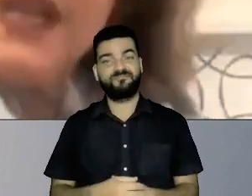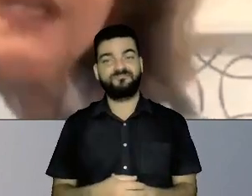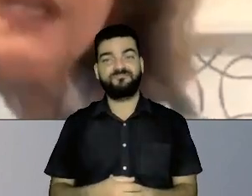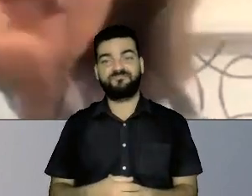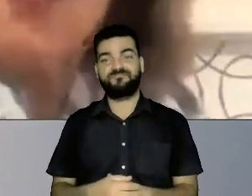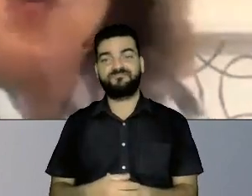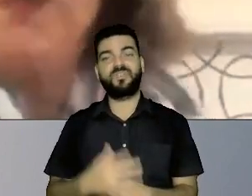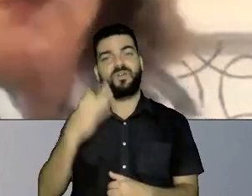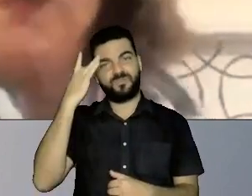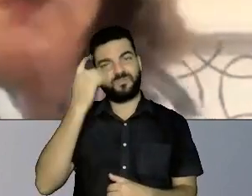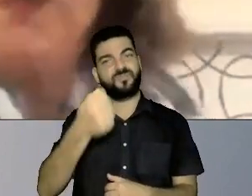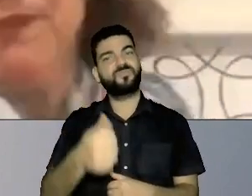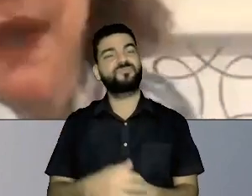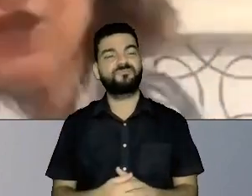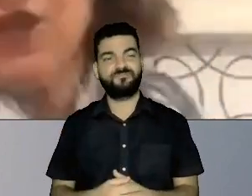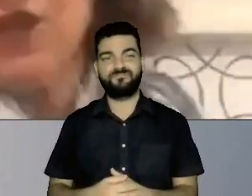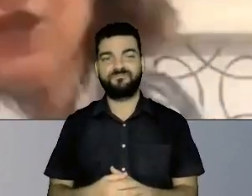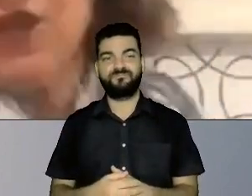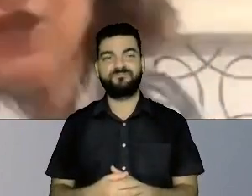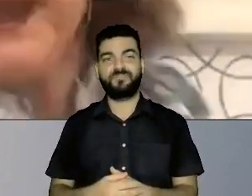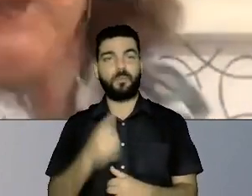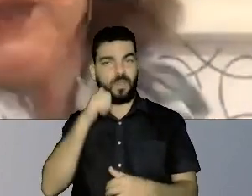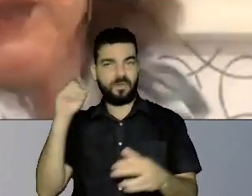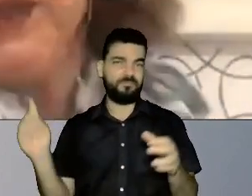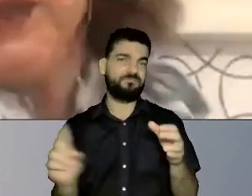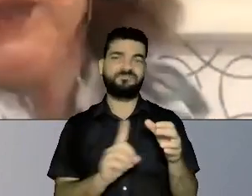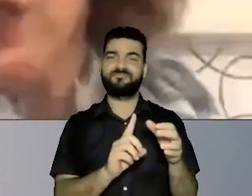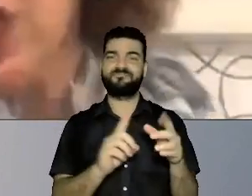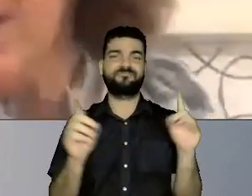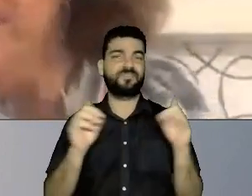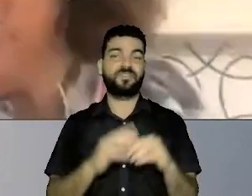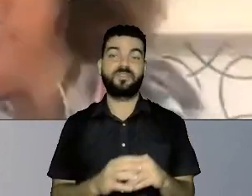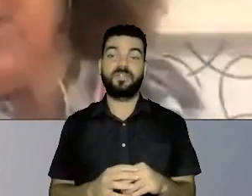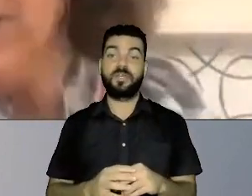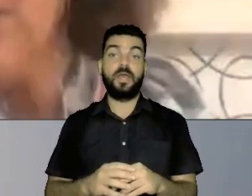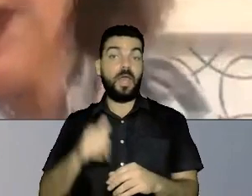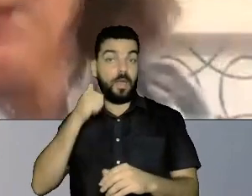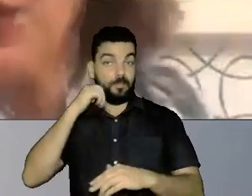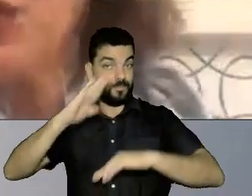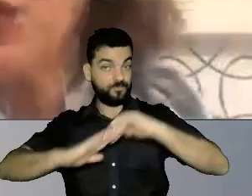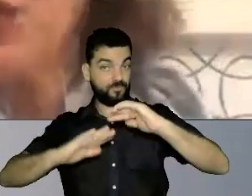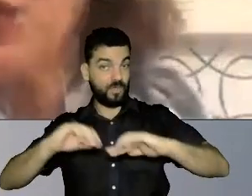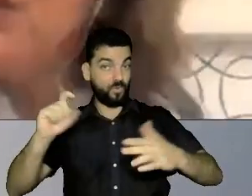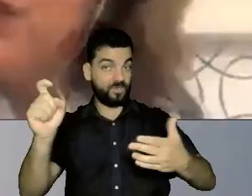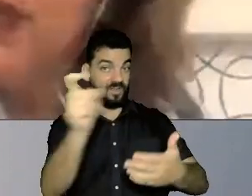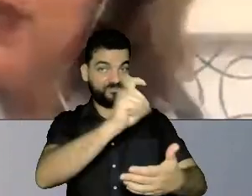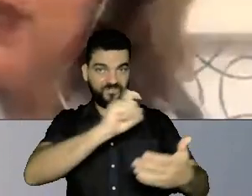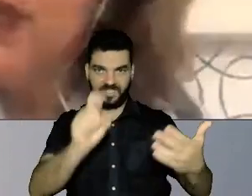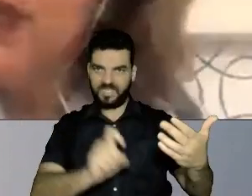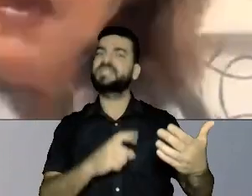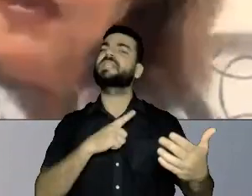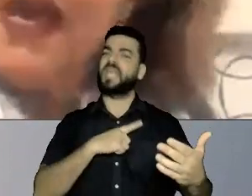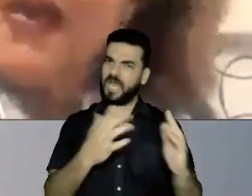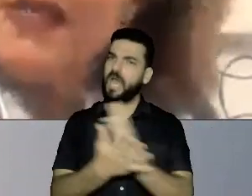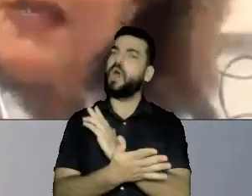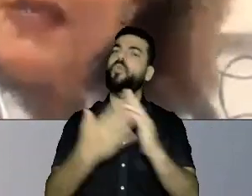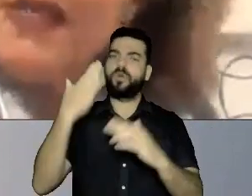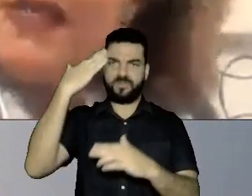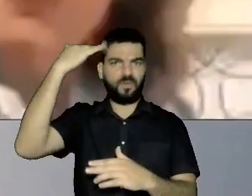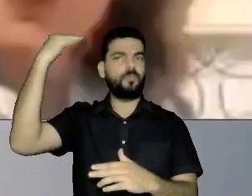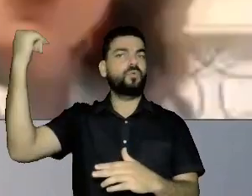poucas vezes elas ocupam esse espaço. Há grafiteiras já importantes, há projetos importantes